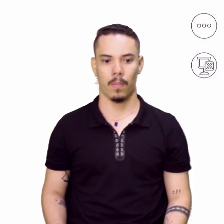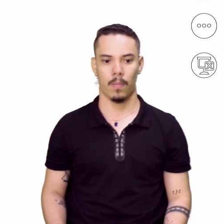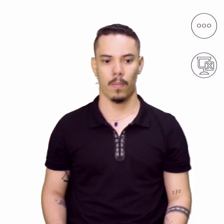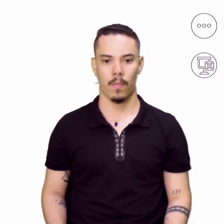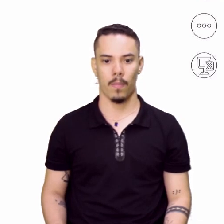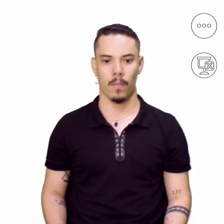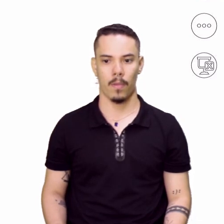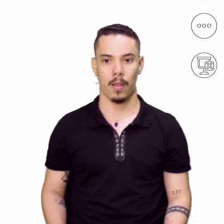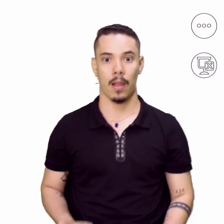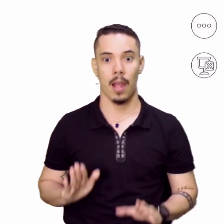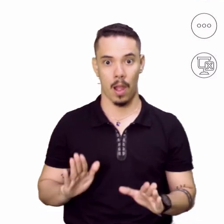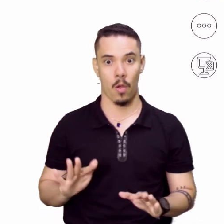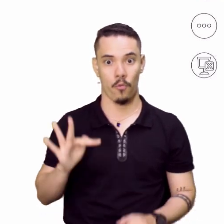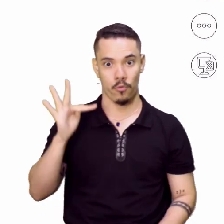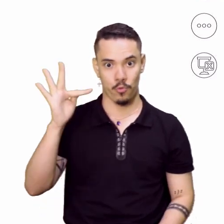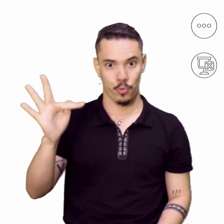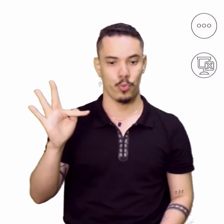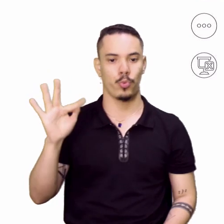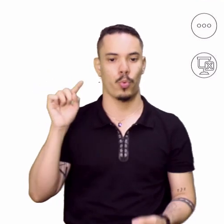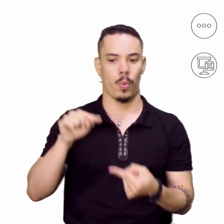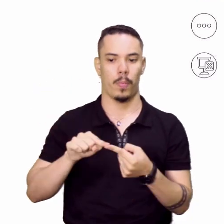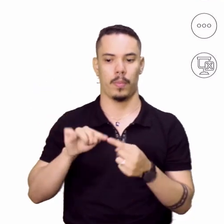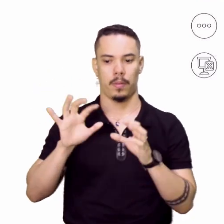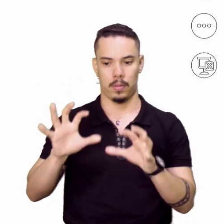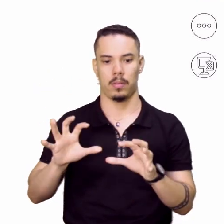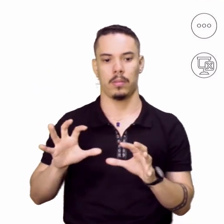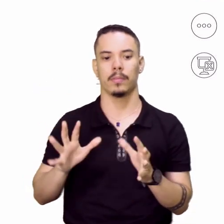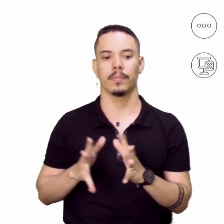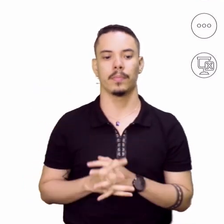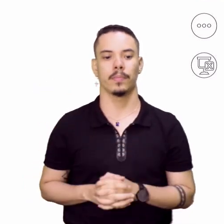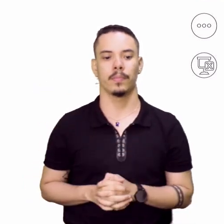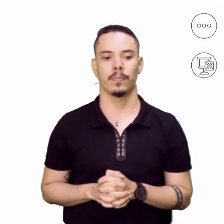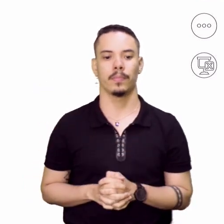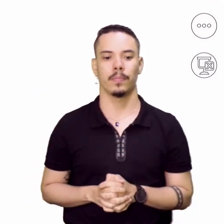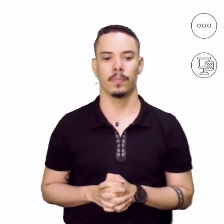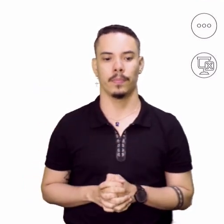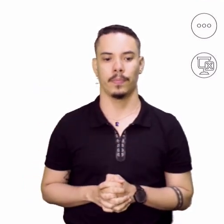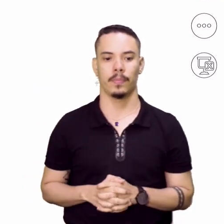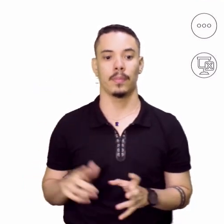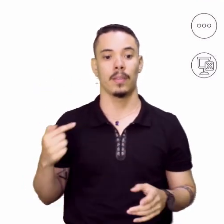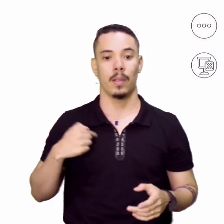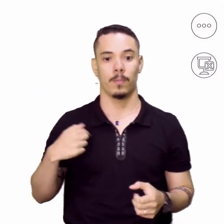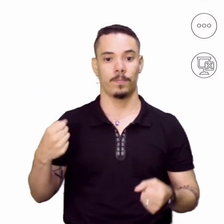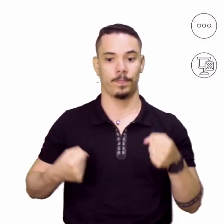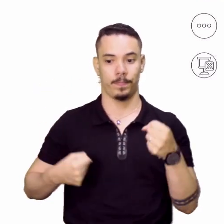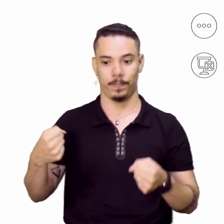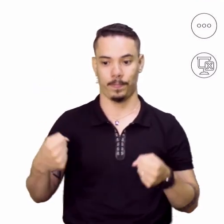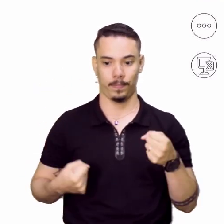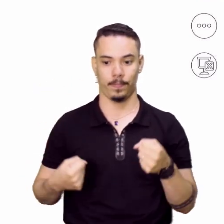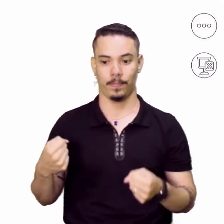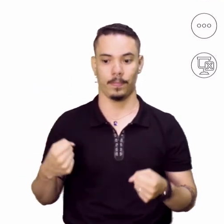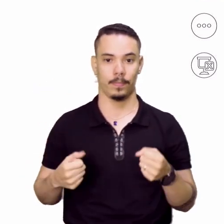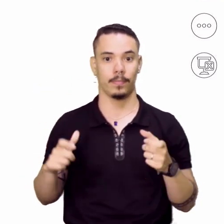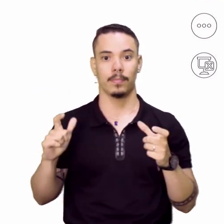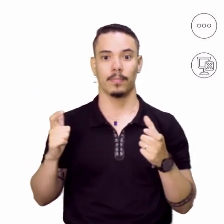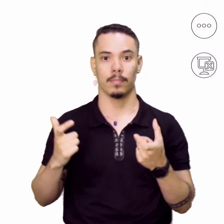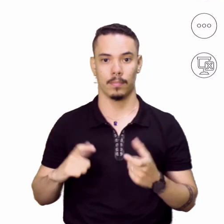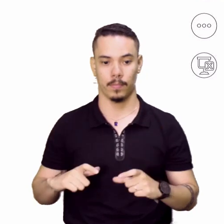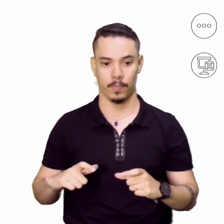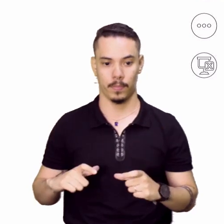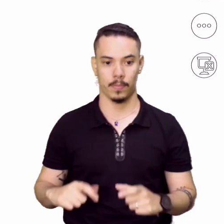vou então Eu dirigi eh omma Way ou seja digi é para